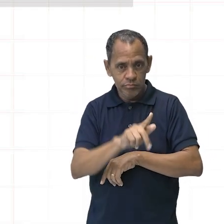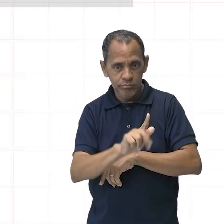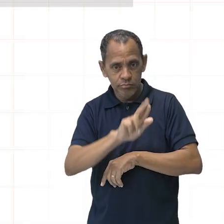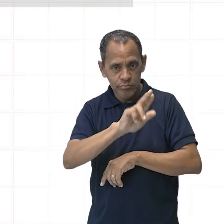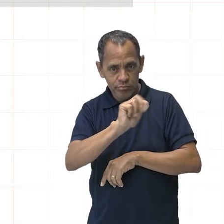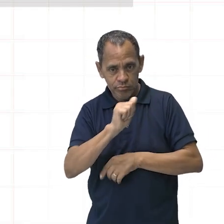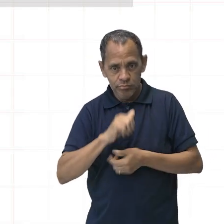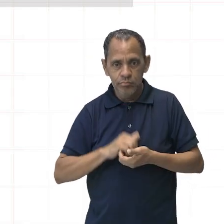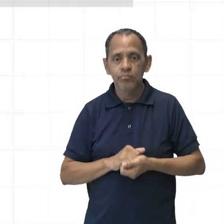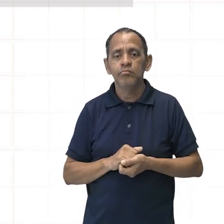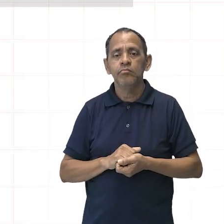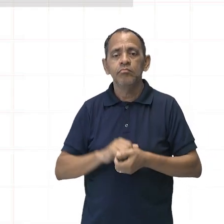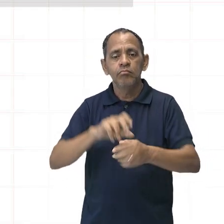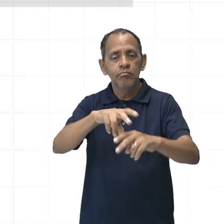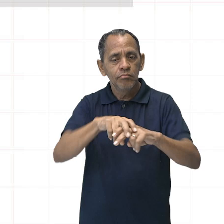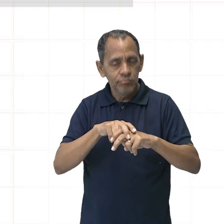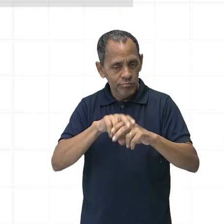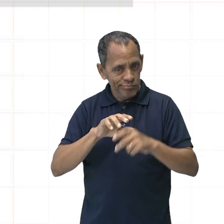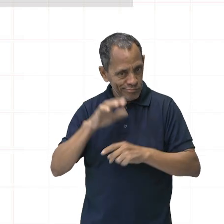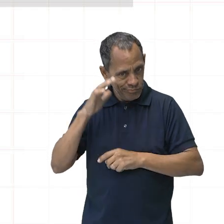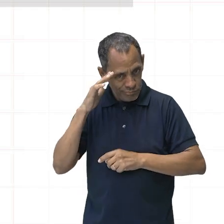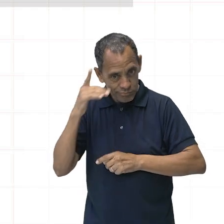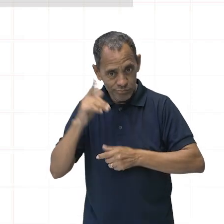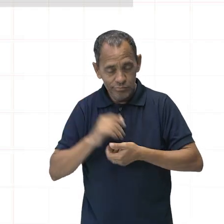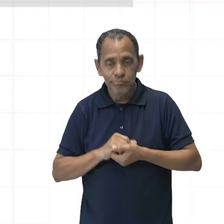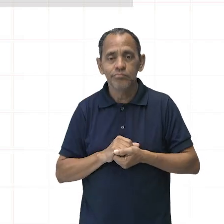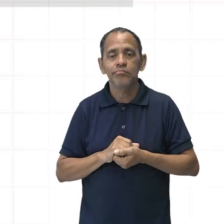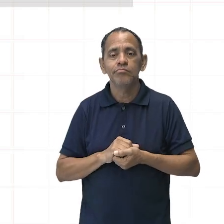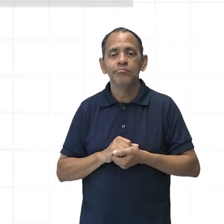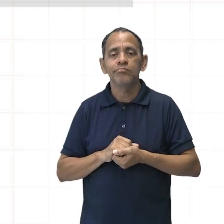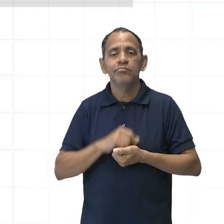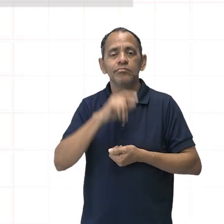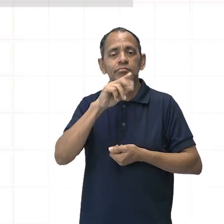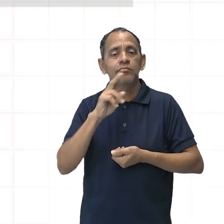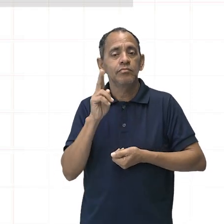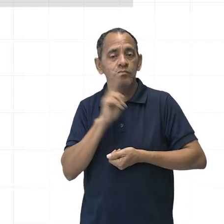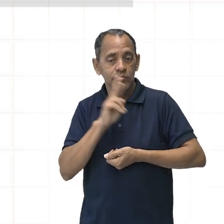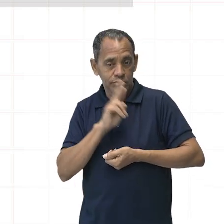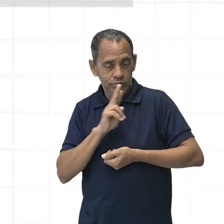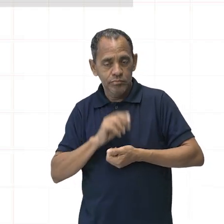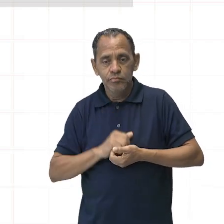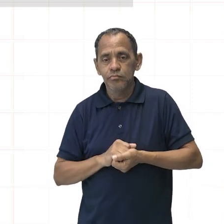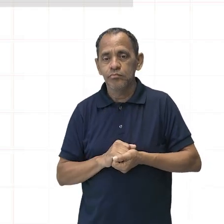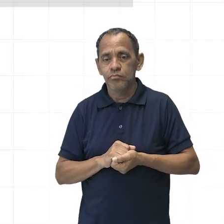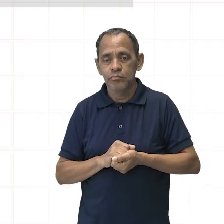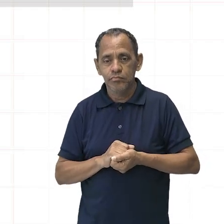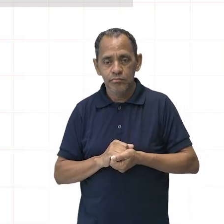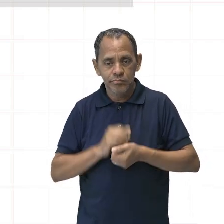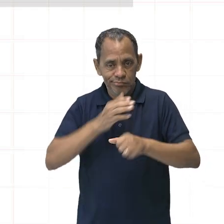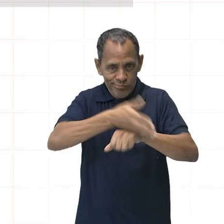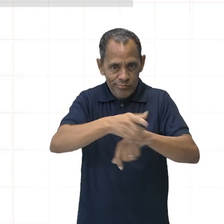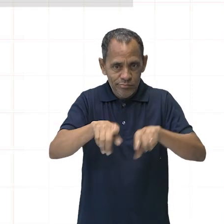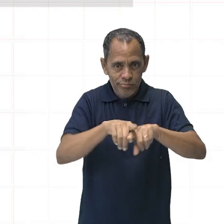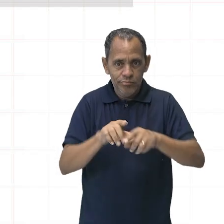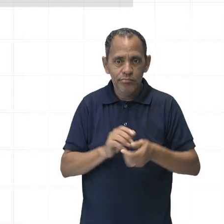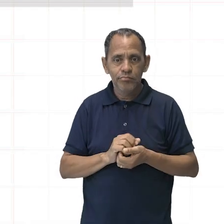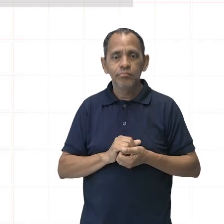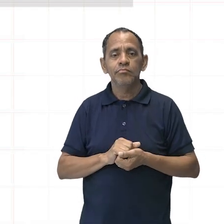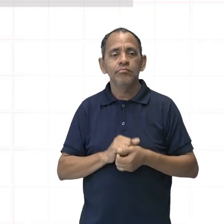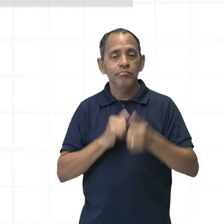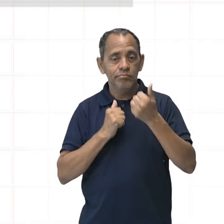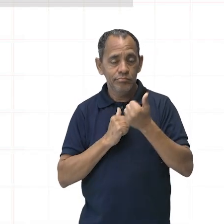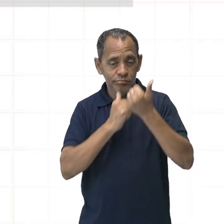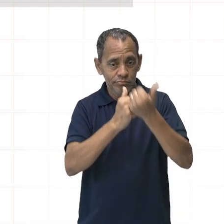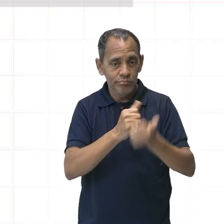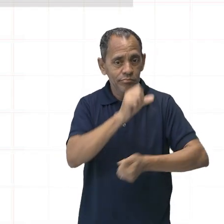um acontecimento que acontece na Sérvia, a Rússia entra a favor da Sérvia. Lembrem que